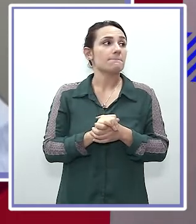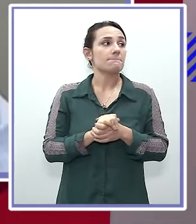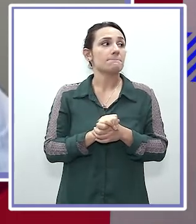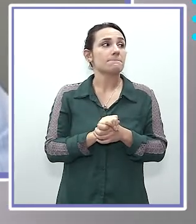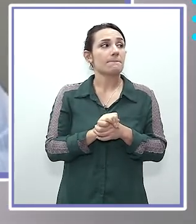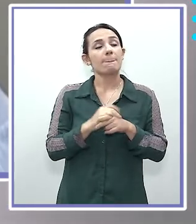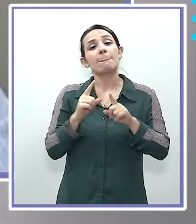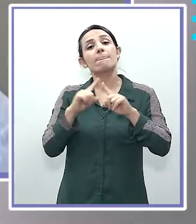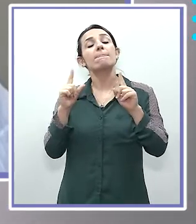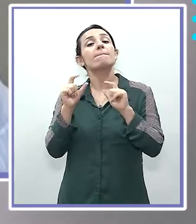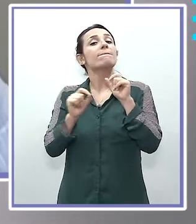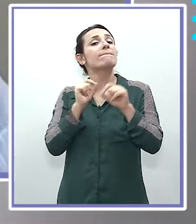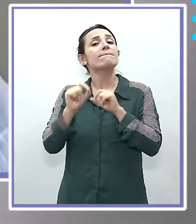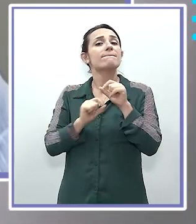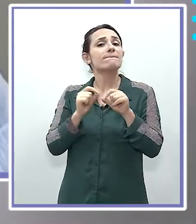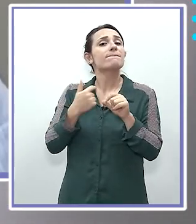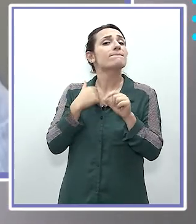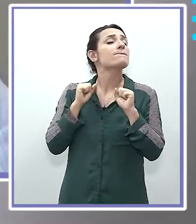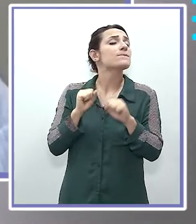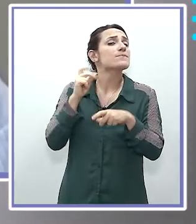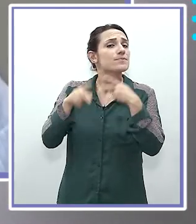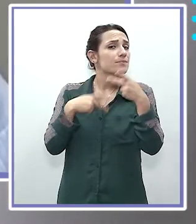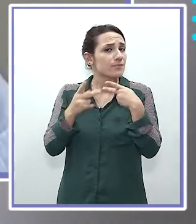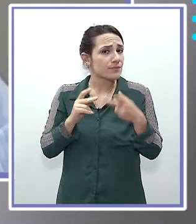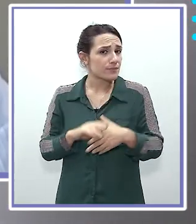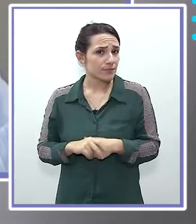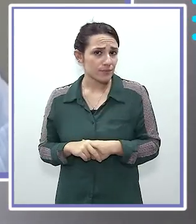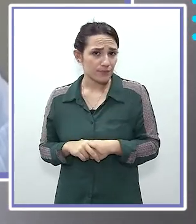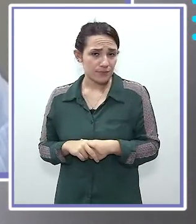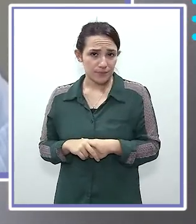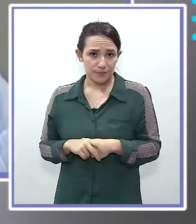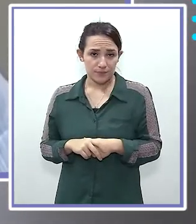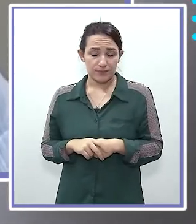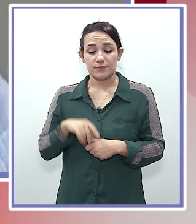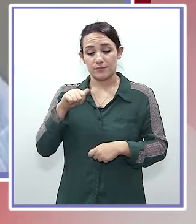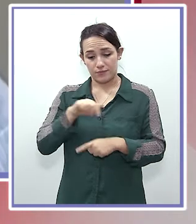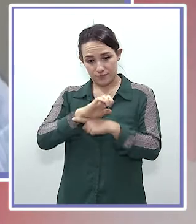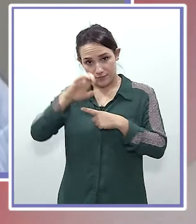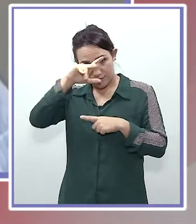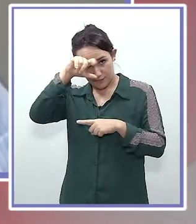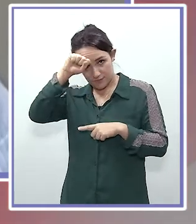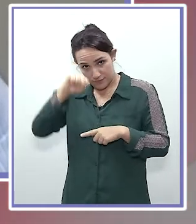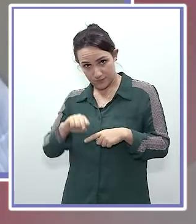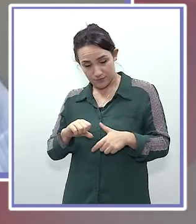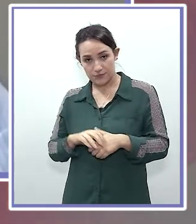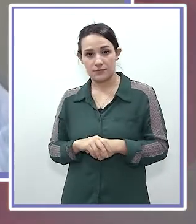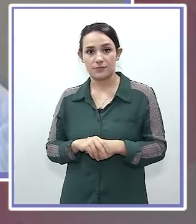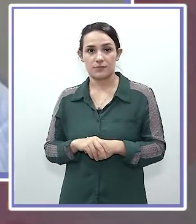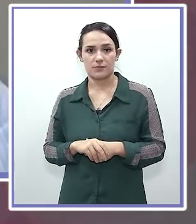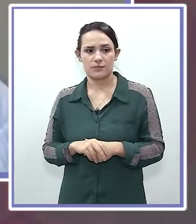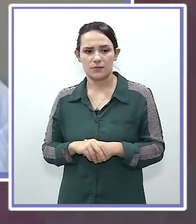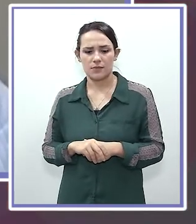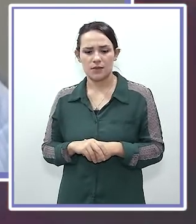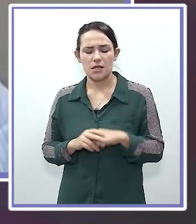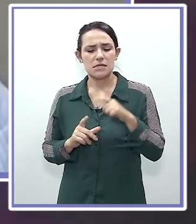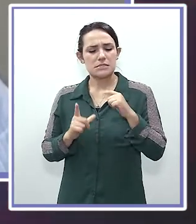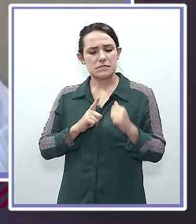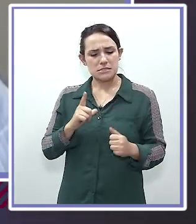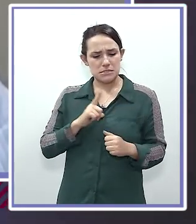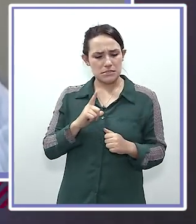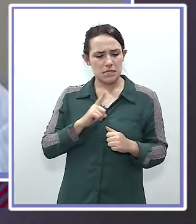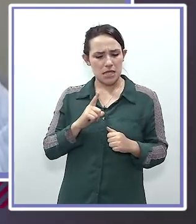todo e tal. Mas, enfim, o que eu posso dizer sobre isso é que o Mato Grosso do Sul, se eu não me engano, ele tem